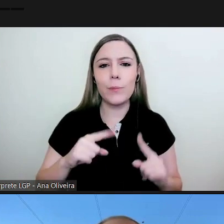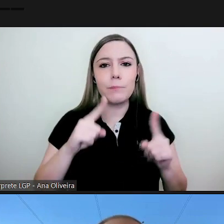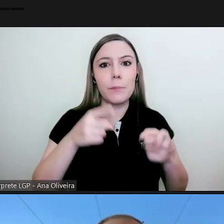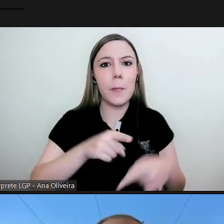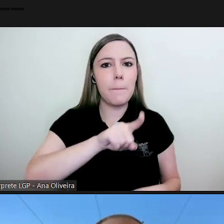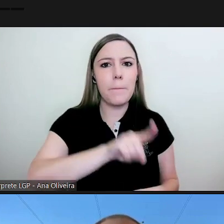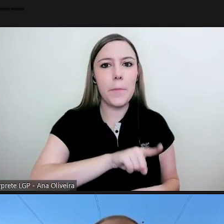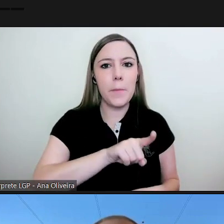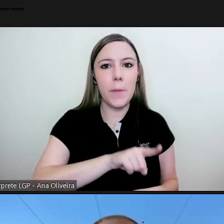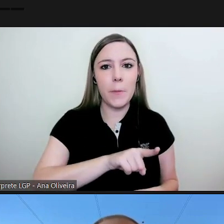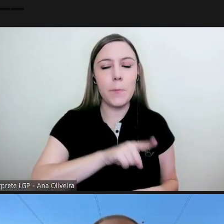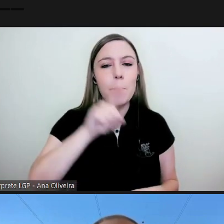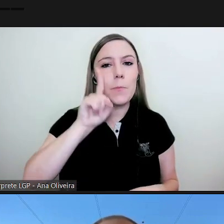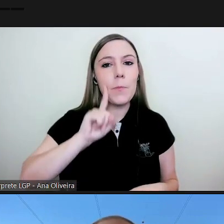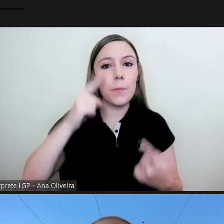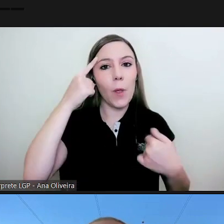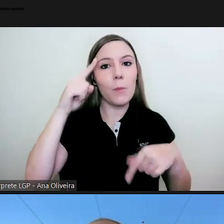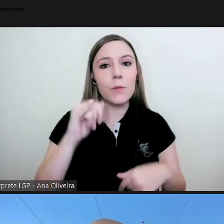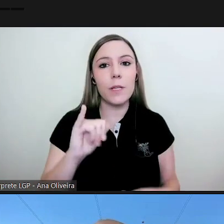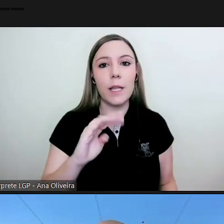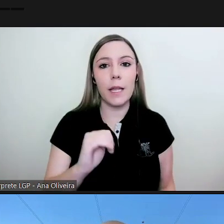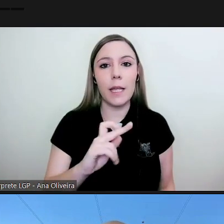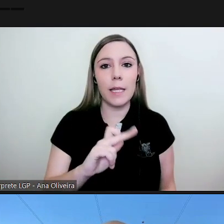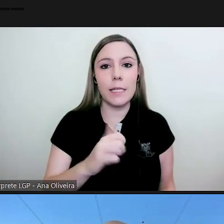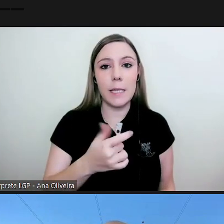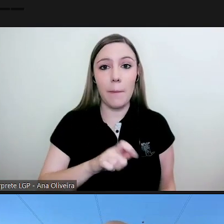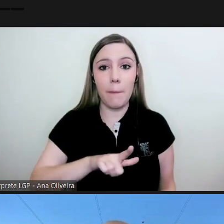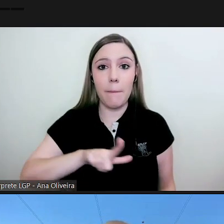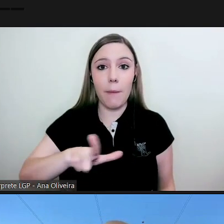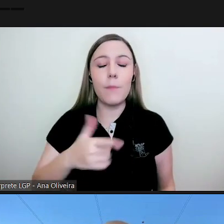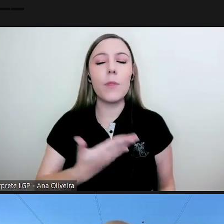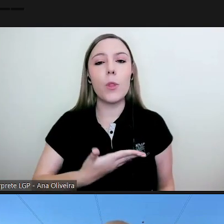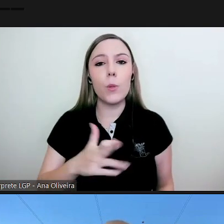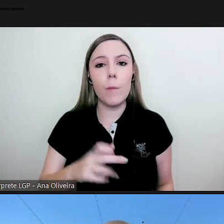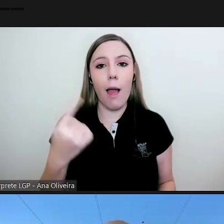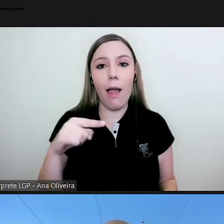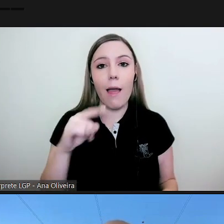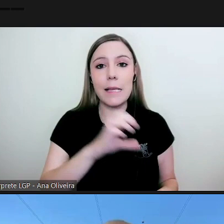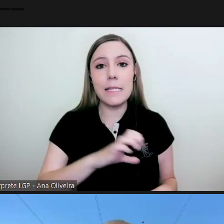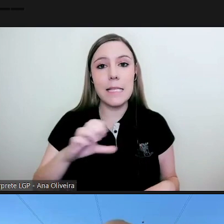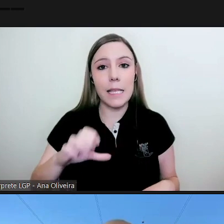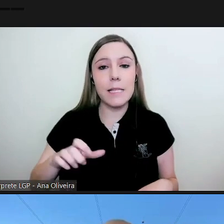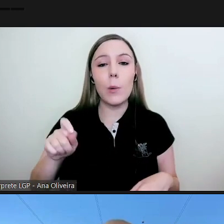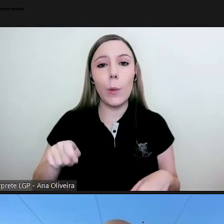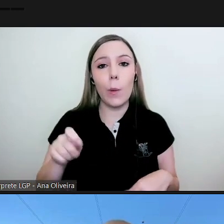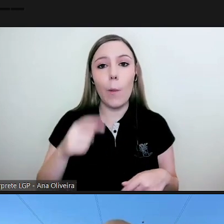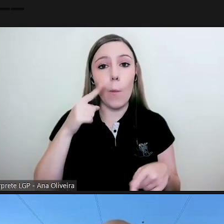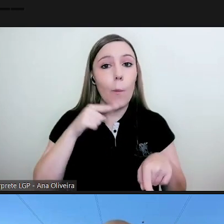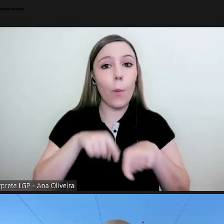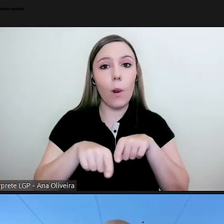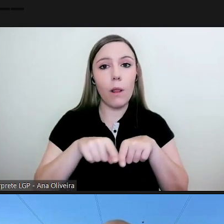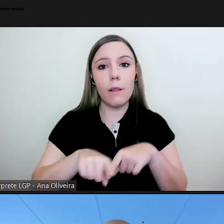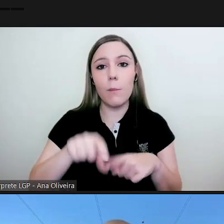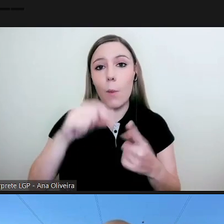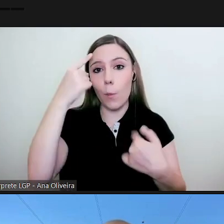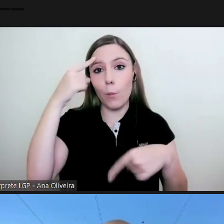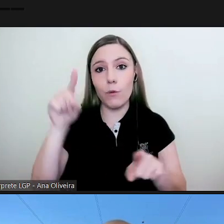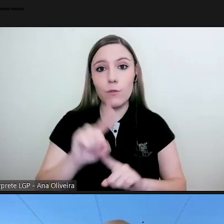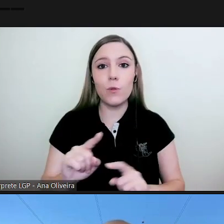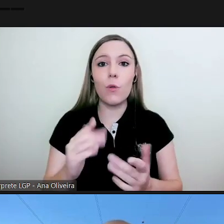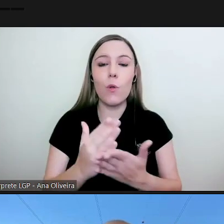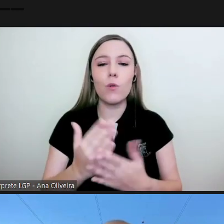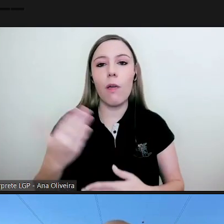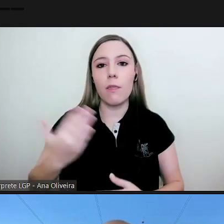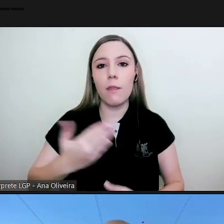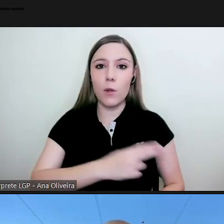primeiro pela professora Isabel Fonseca, é doutorada em Ciências Jurídico-Políticas e docente da Escola de Direito